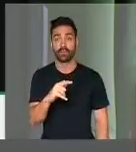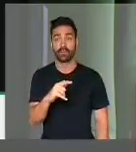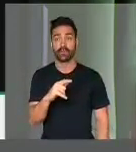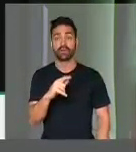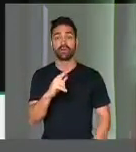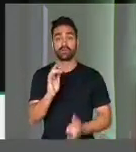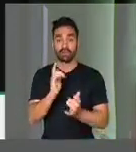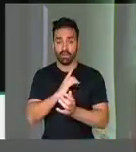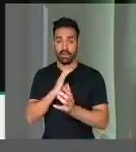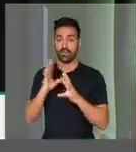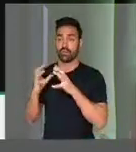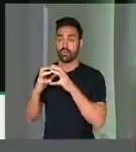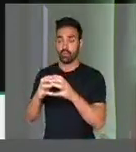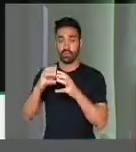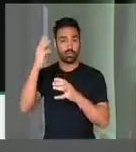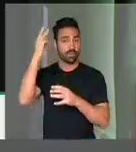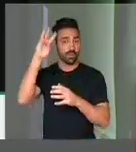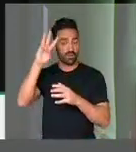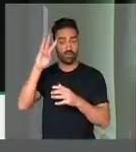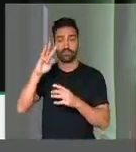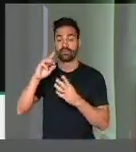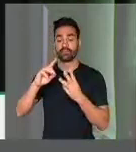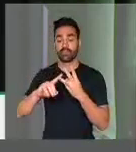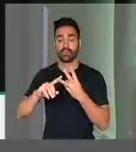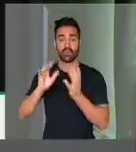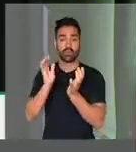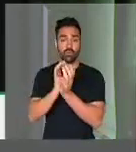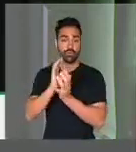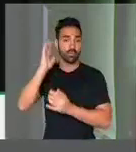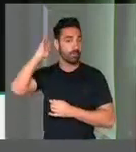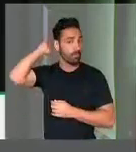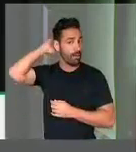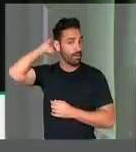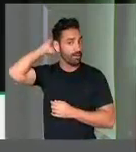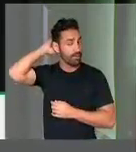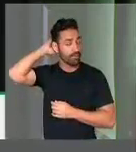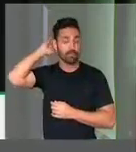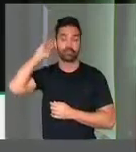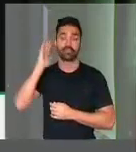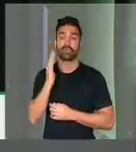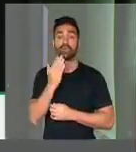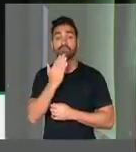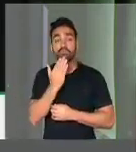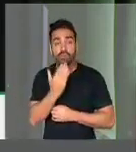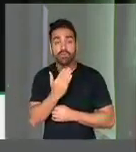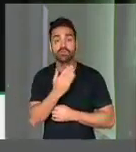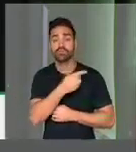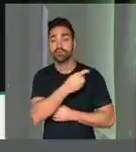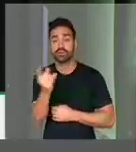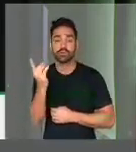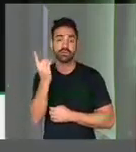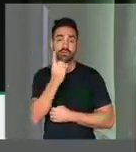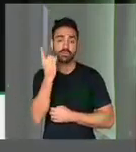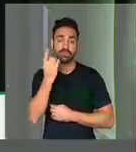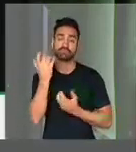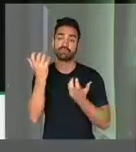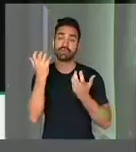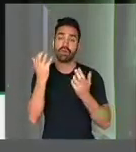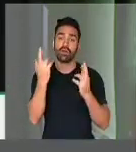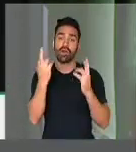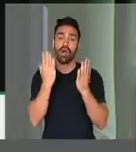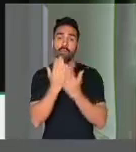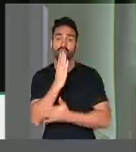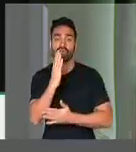do Maranhão, de estados do Pará, pedindo a compreensão dos congressistas para aprovação agora na